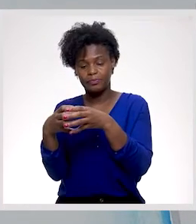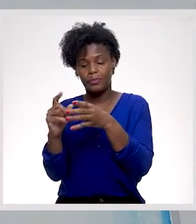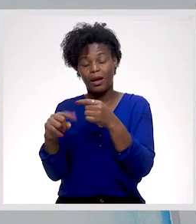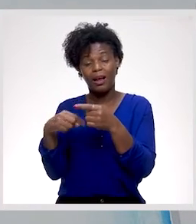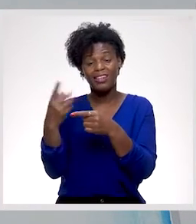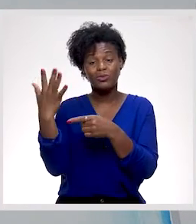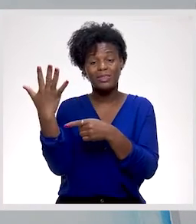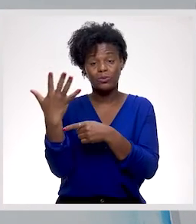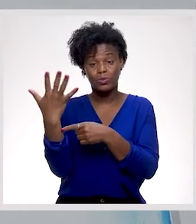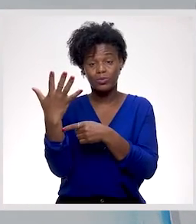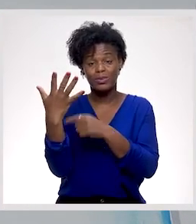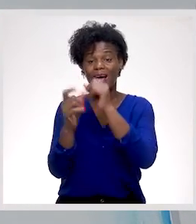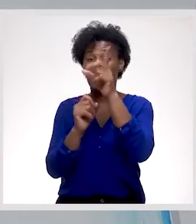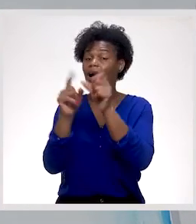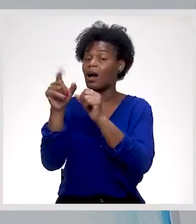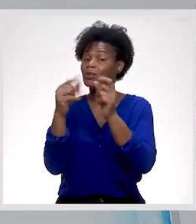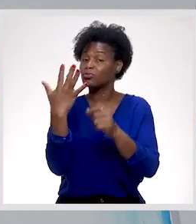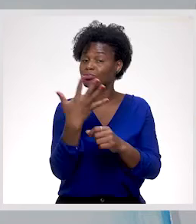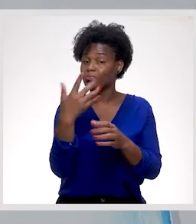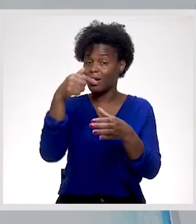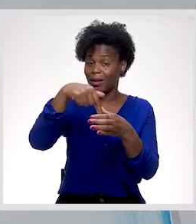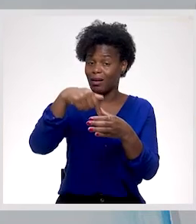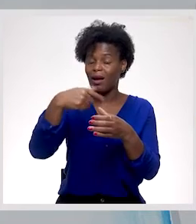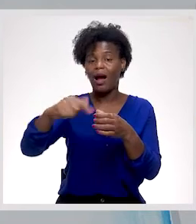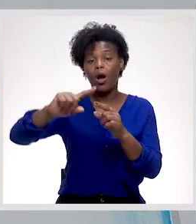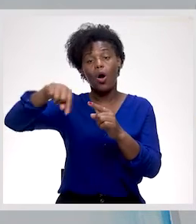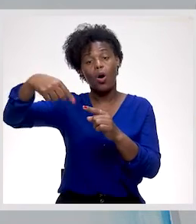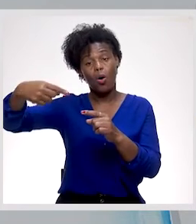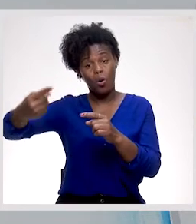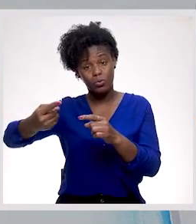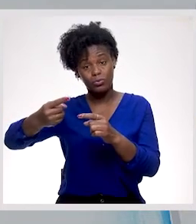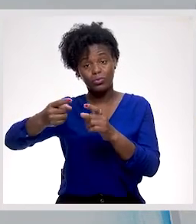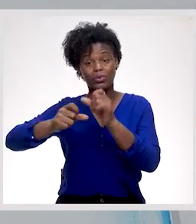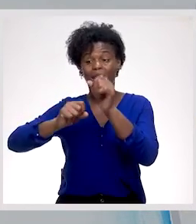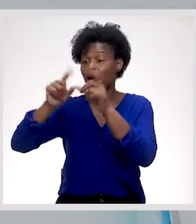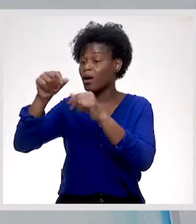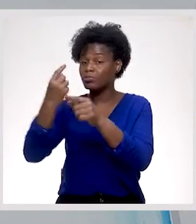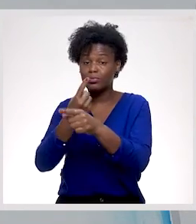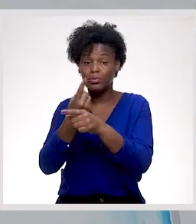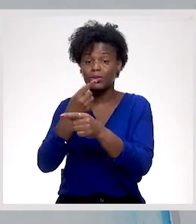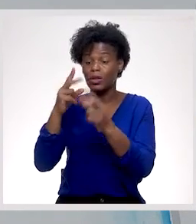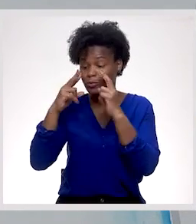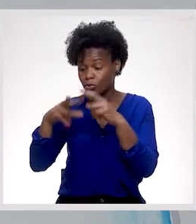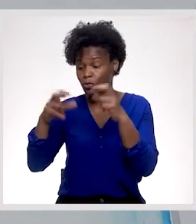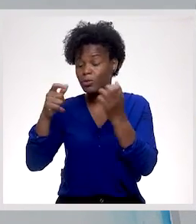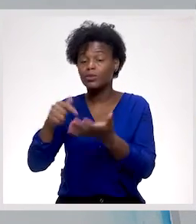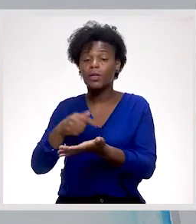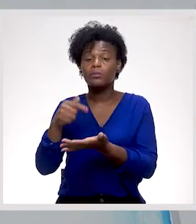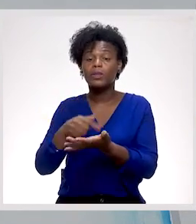astros, existem ainda outros astros que estão a ser descobertos e que estão a aguardar a